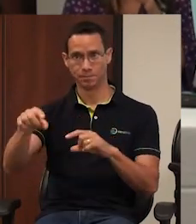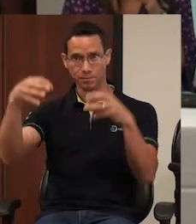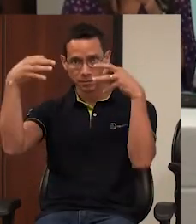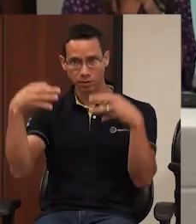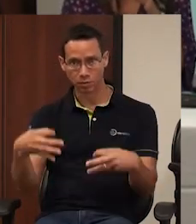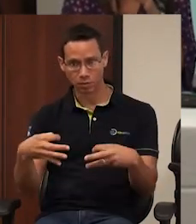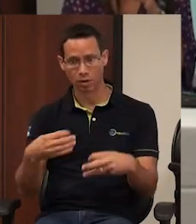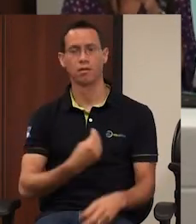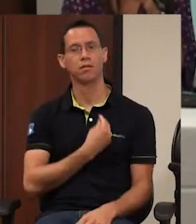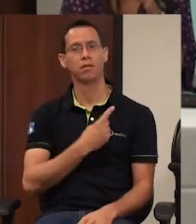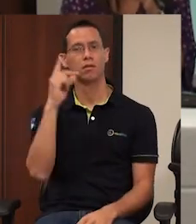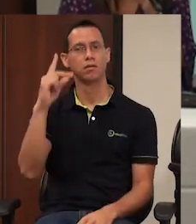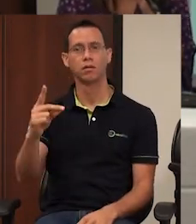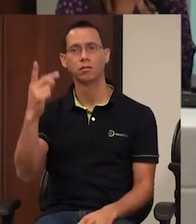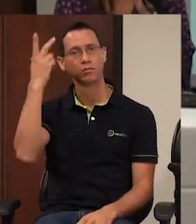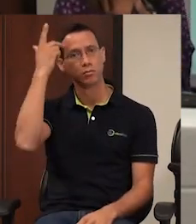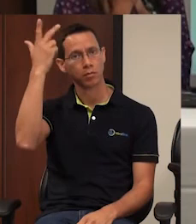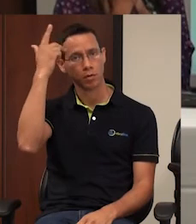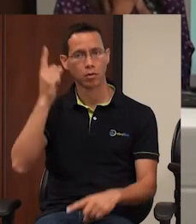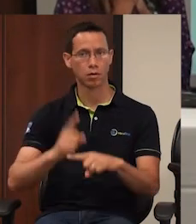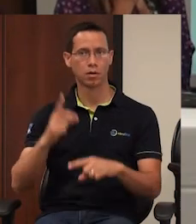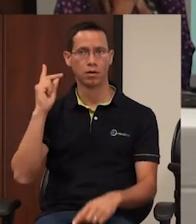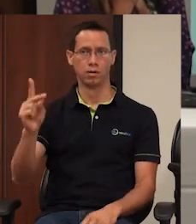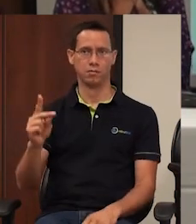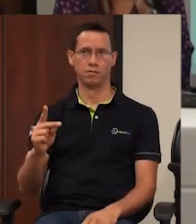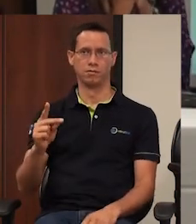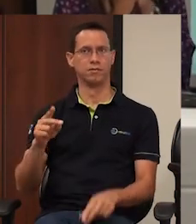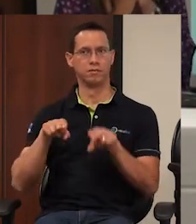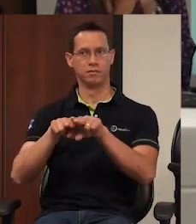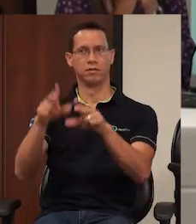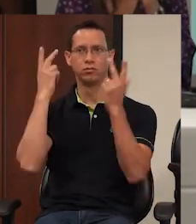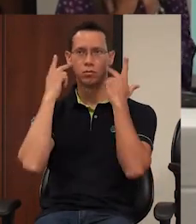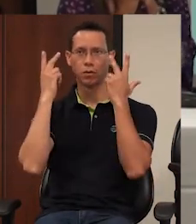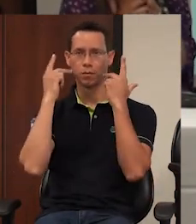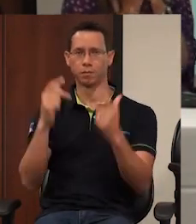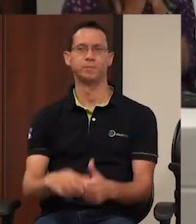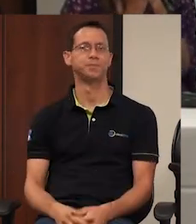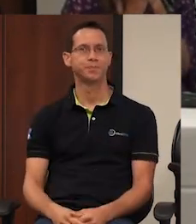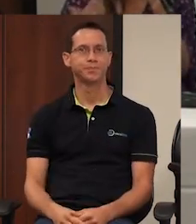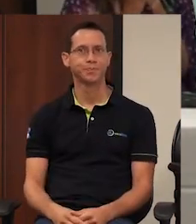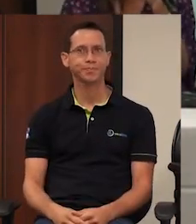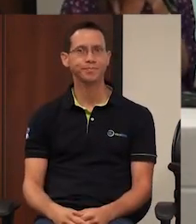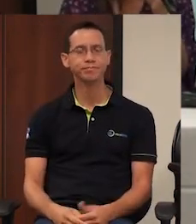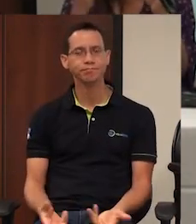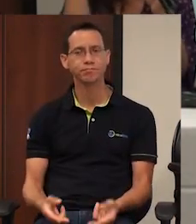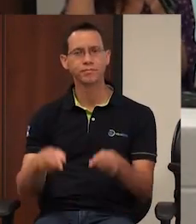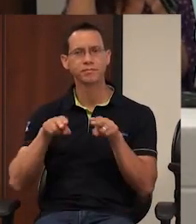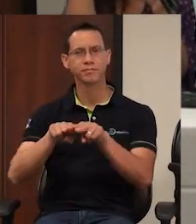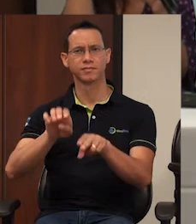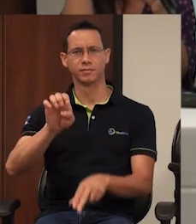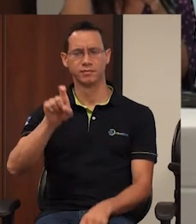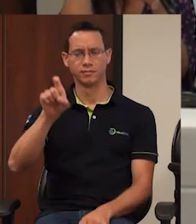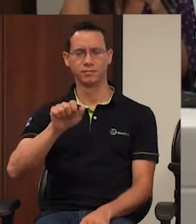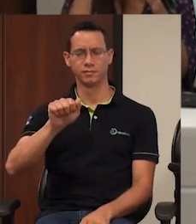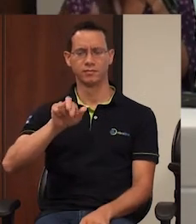ela vai ter uma vida normal, porque sexo é normal, né? Então, eu fico pensando, né, sexualidade exacerbada,